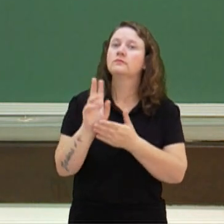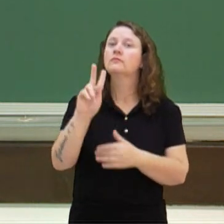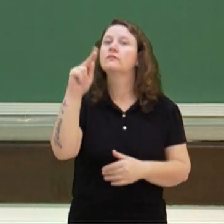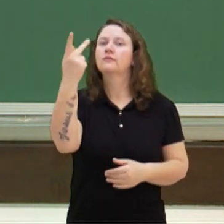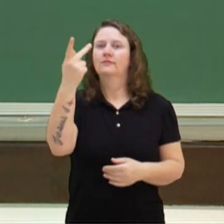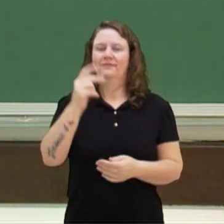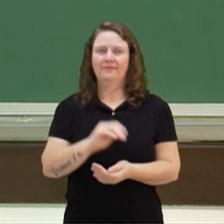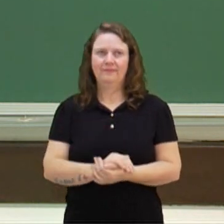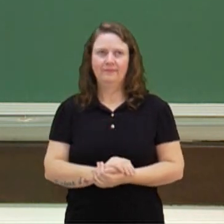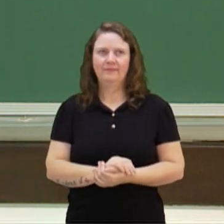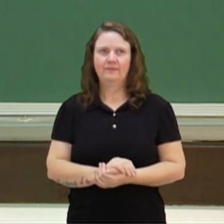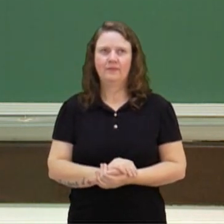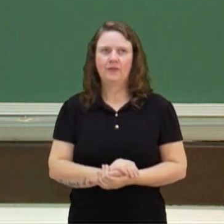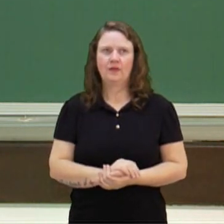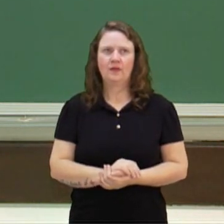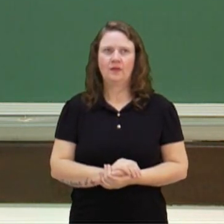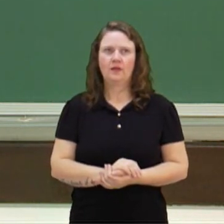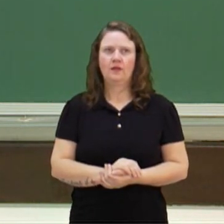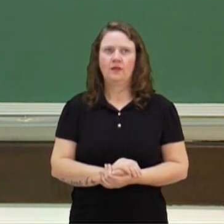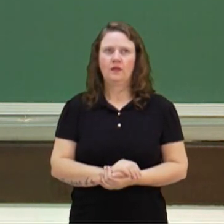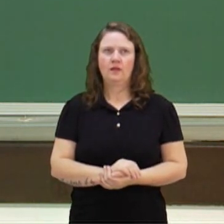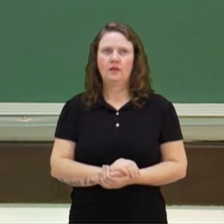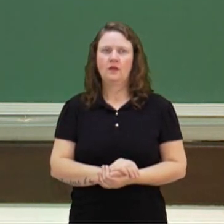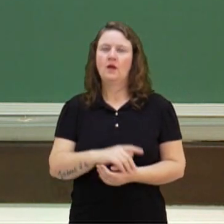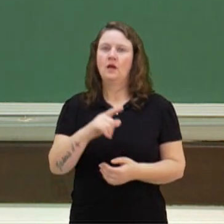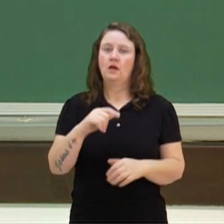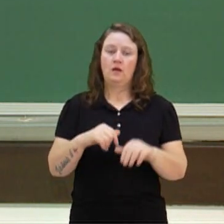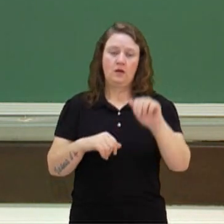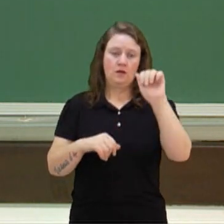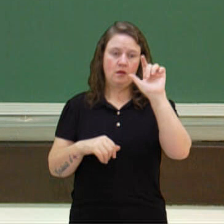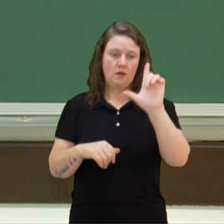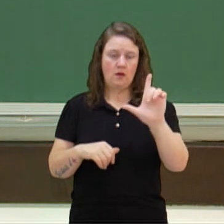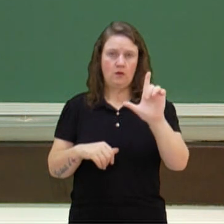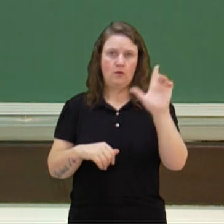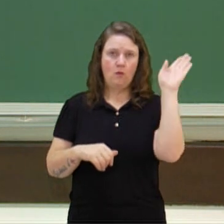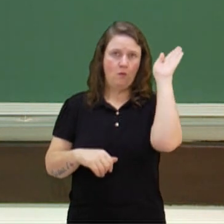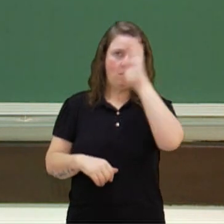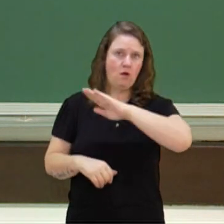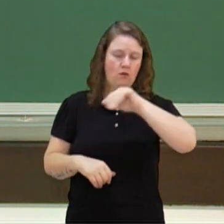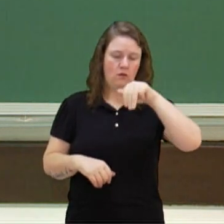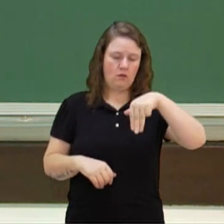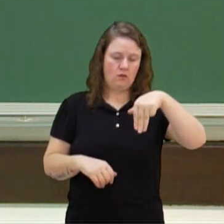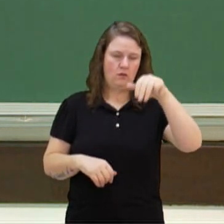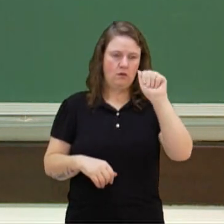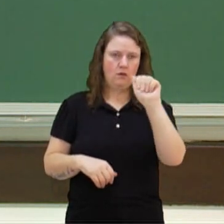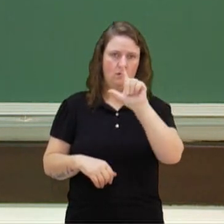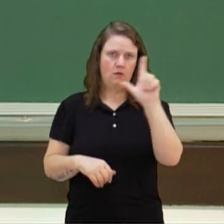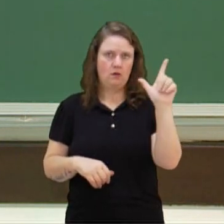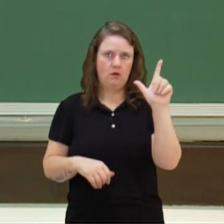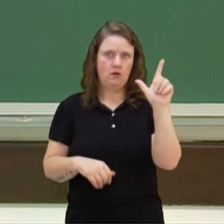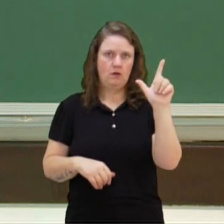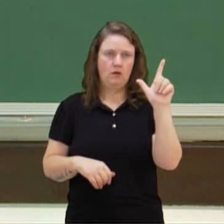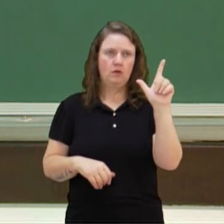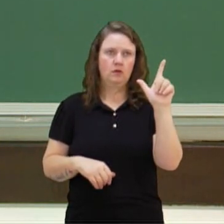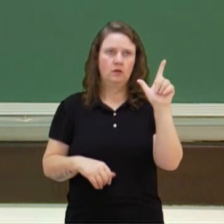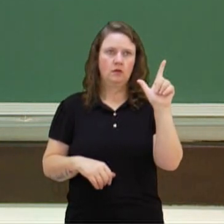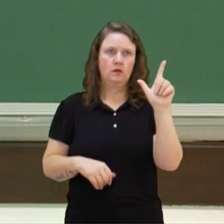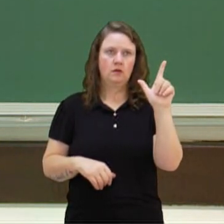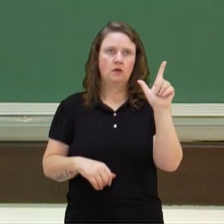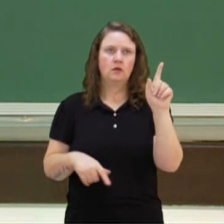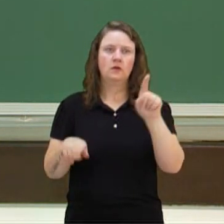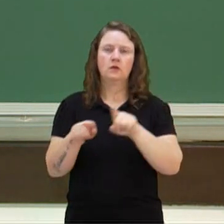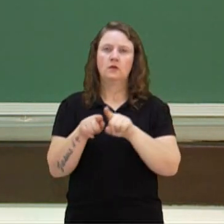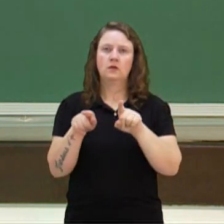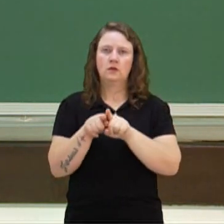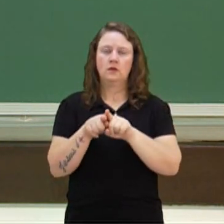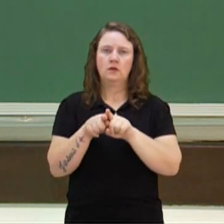a segunda. Mal-intencionado, mal com L, começa com vogal, a segunda. Mal, embaixo